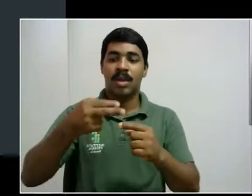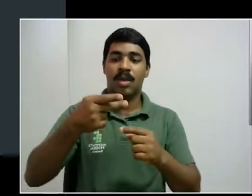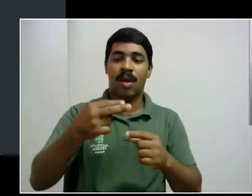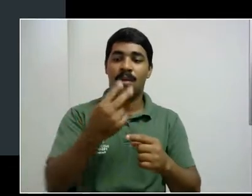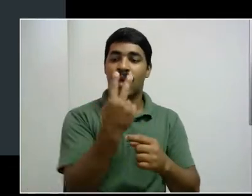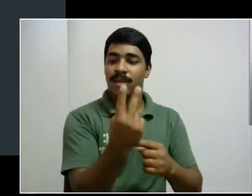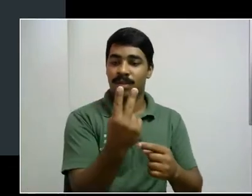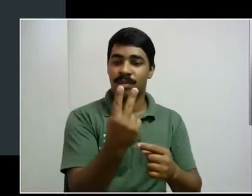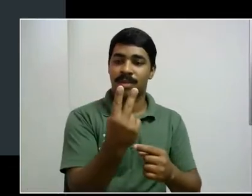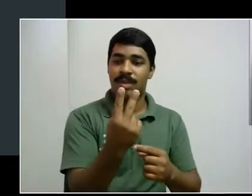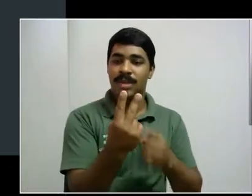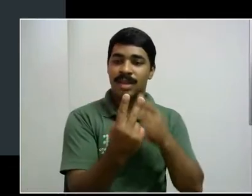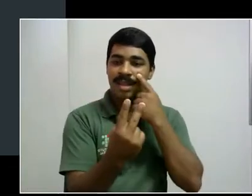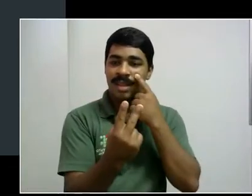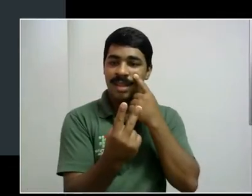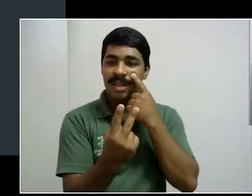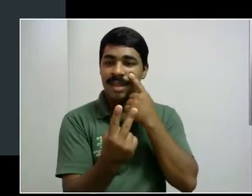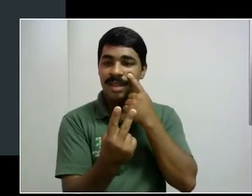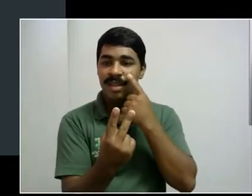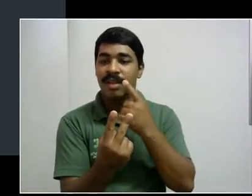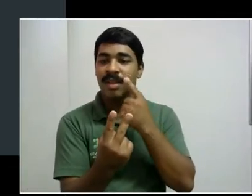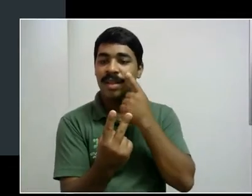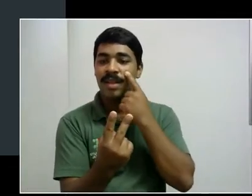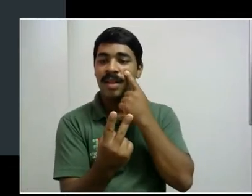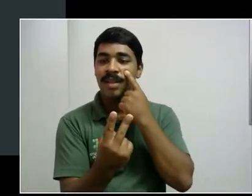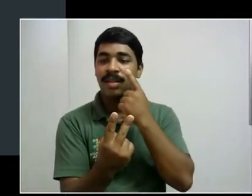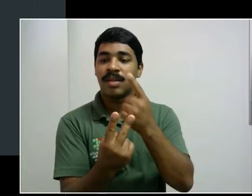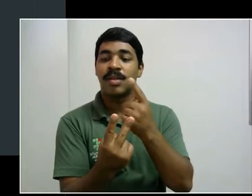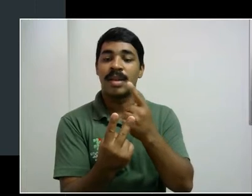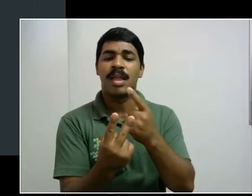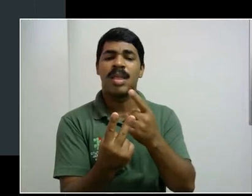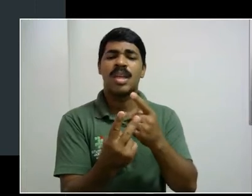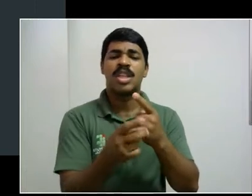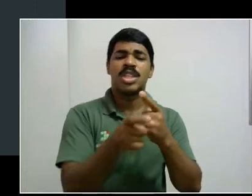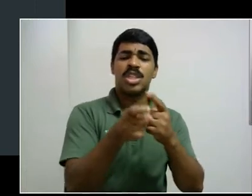vezes o x nesse caso aqui ele vale menos 1, né?